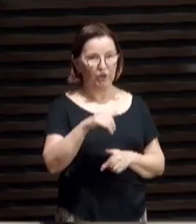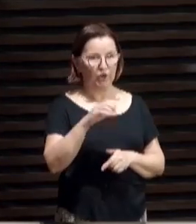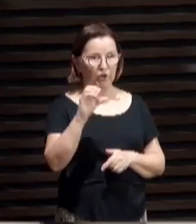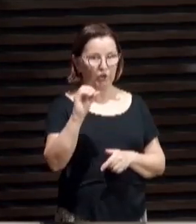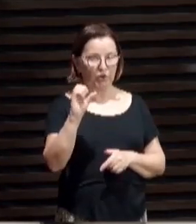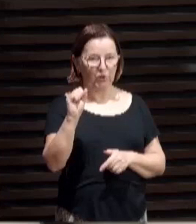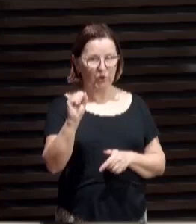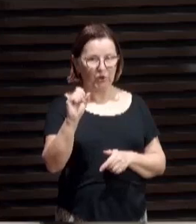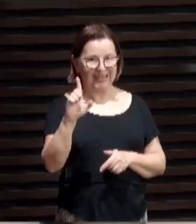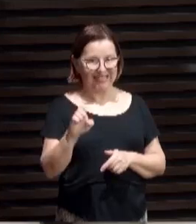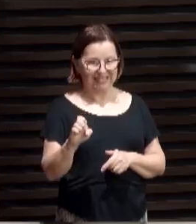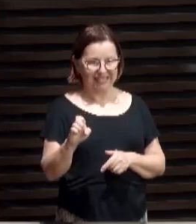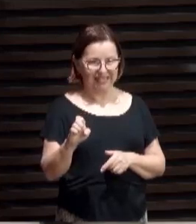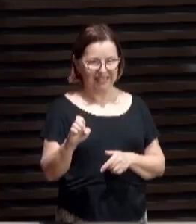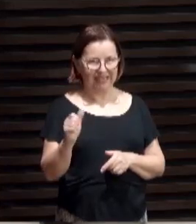Arimateia,